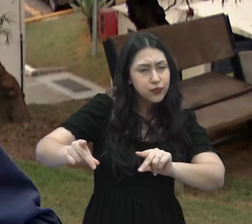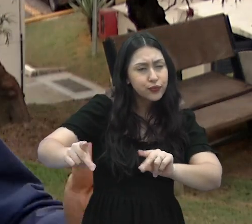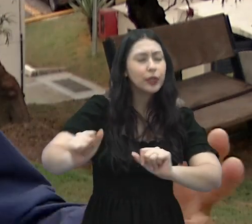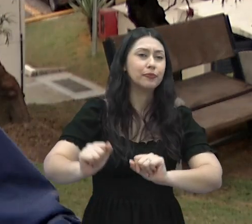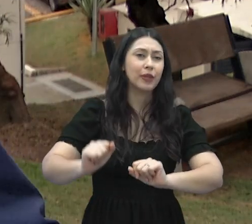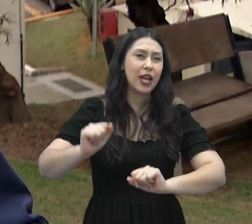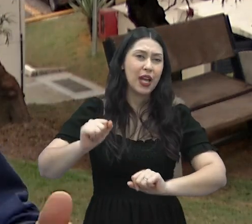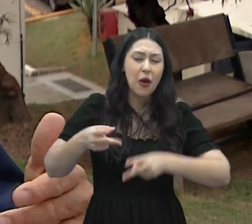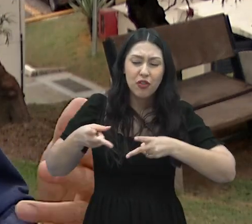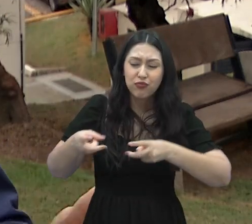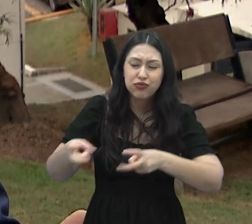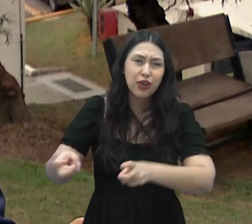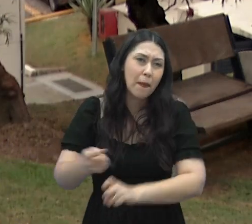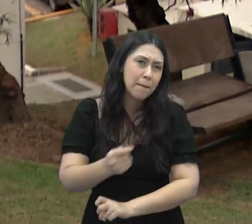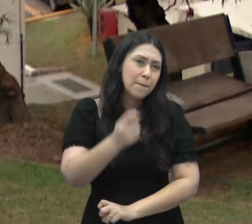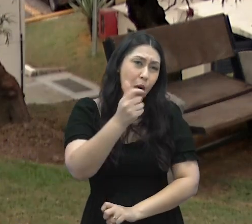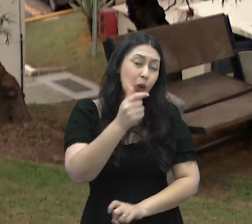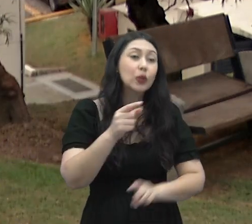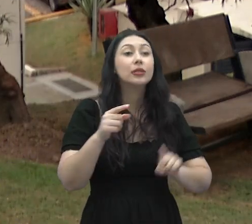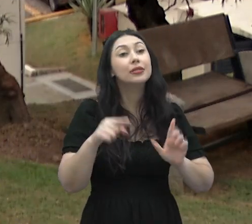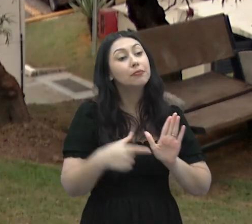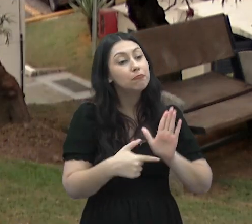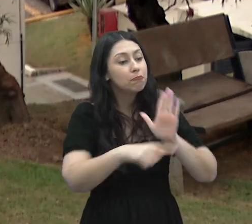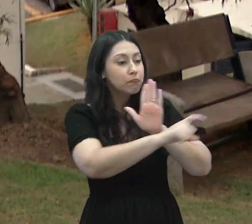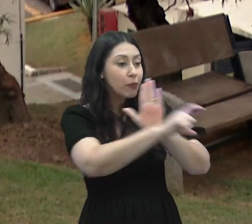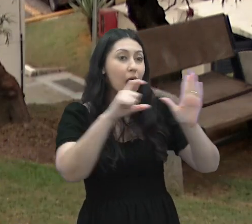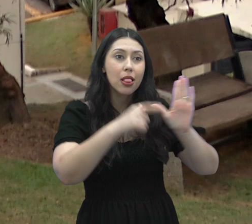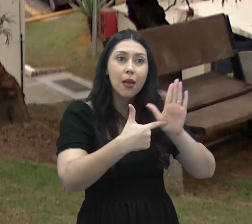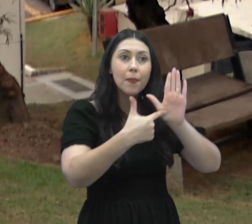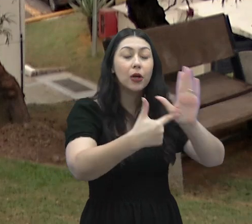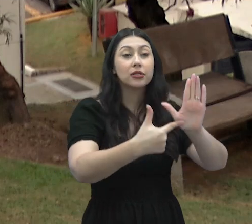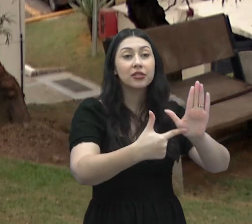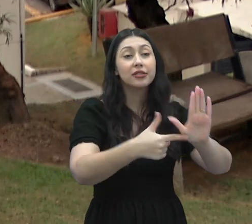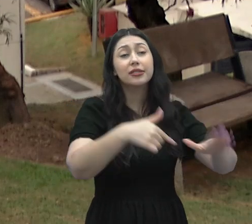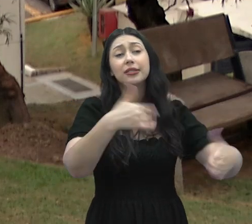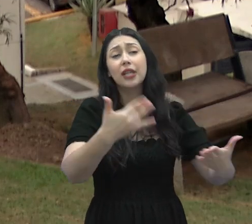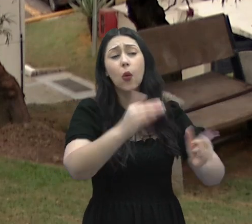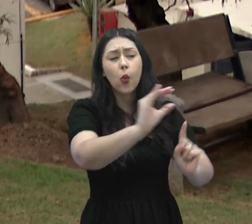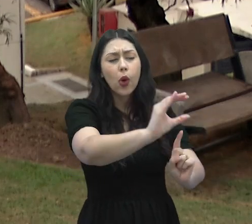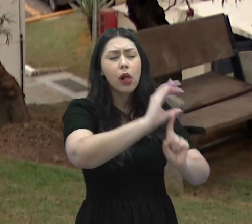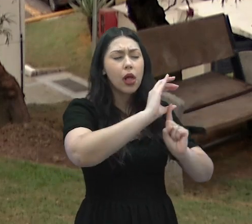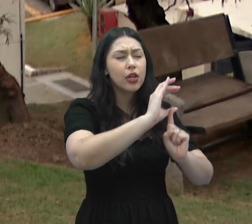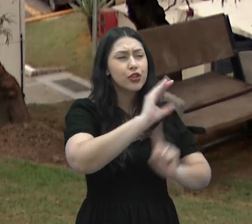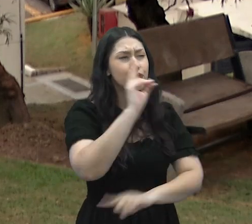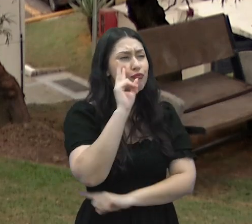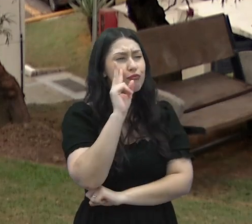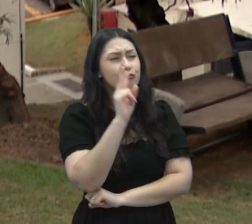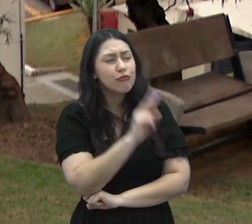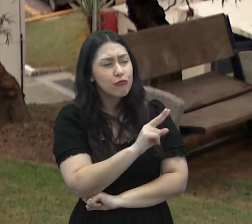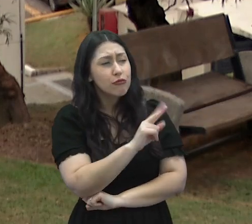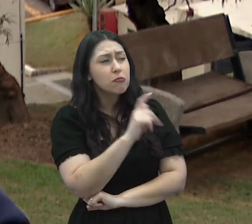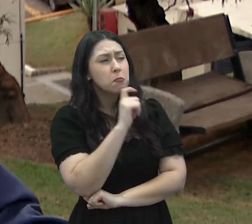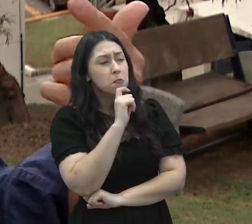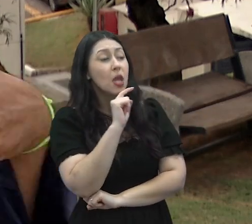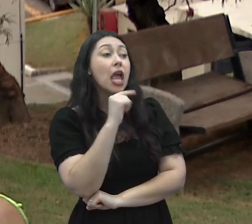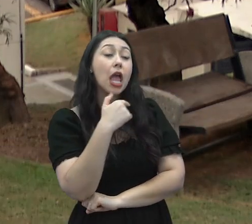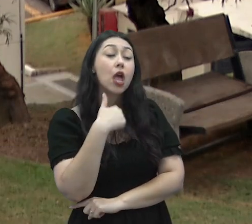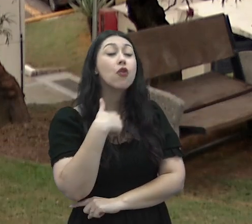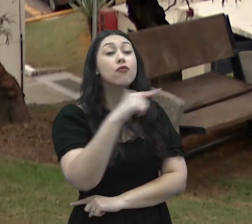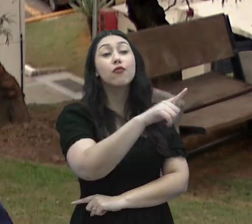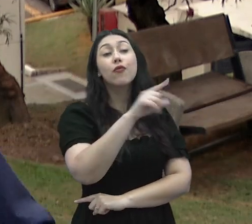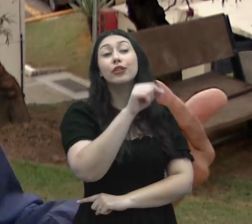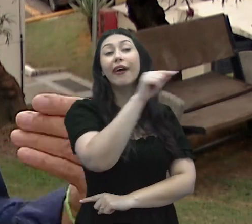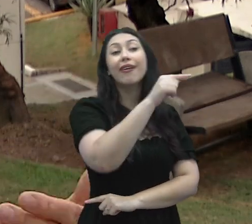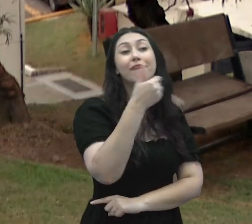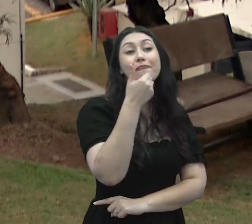menos recurso, e etc., e estampam isso. E aí, aquele consumidor que se sente atraído por isso, ele vai ter uma